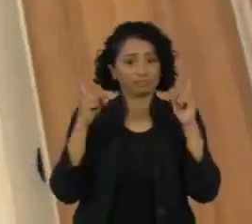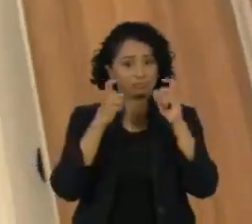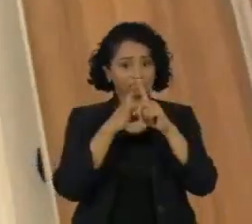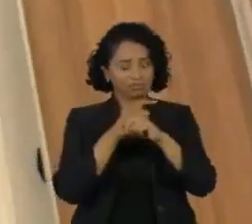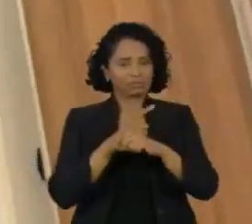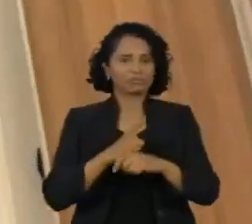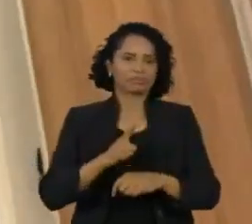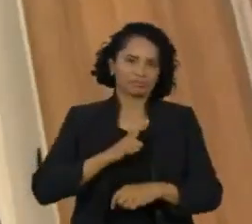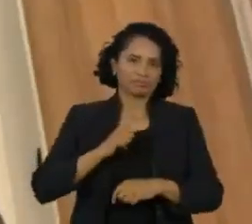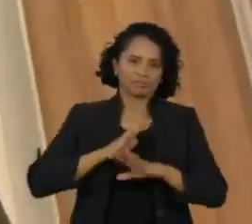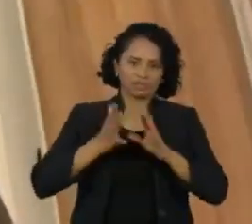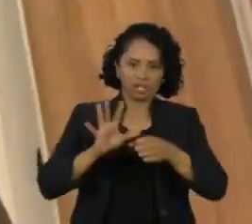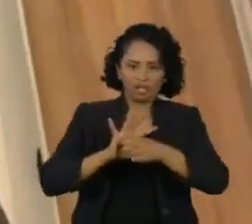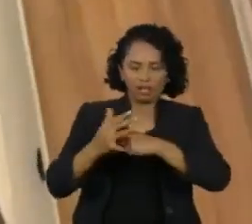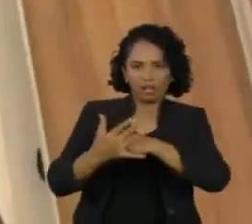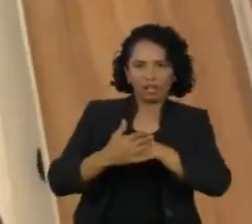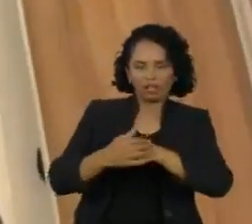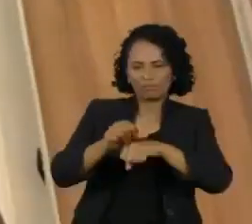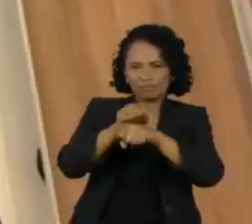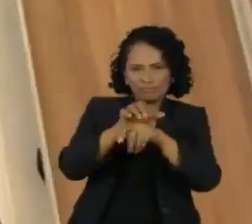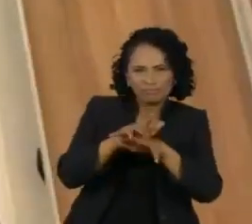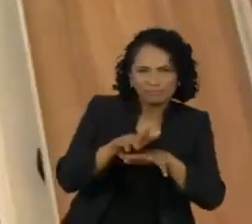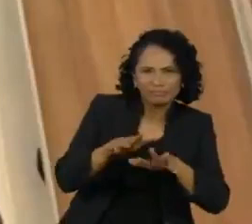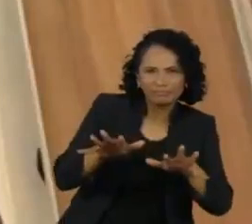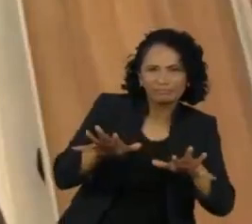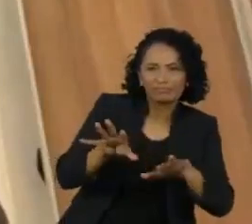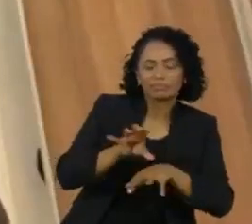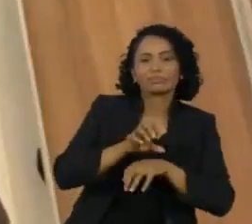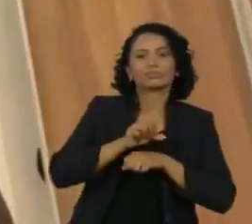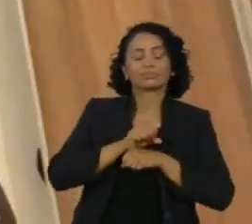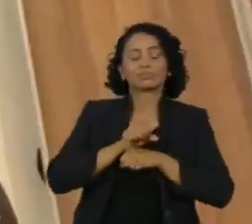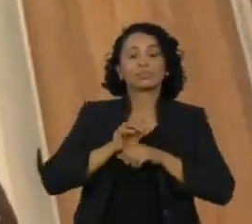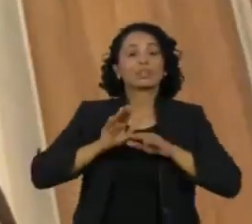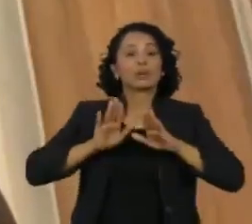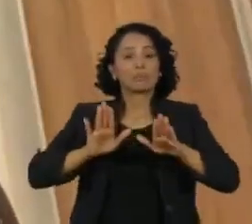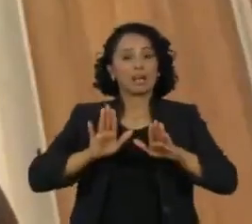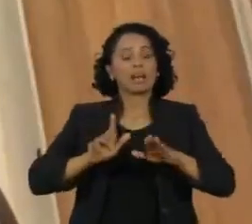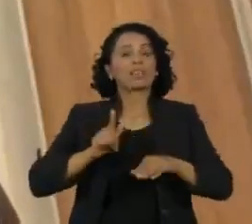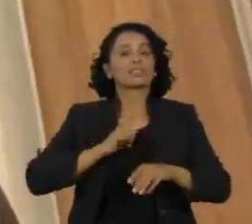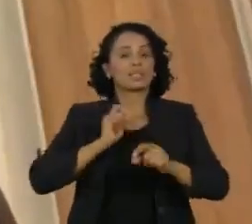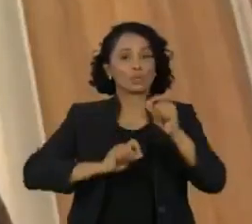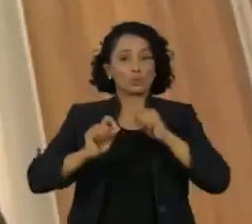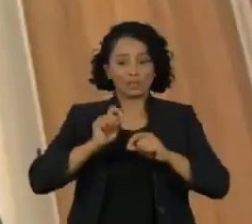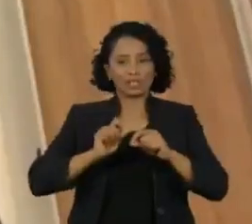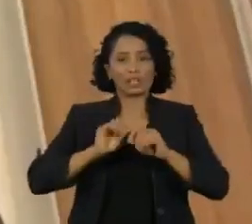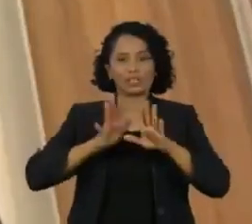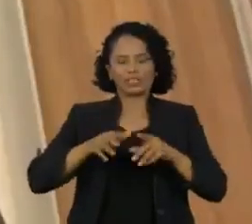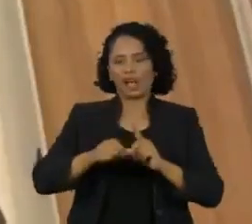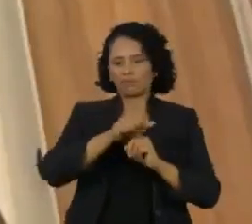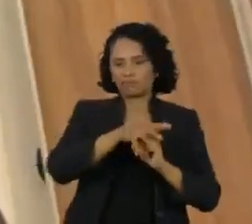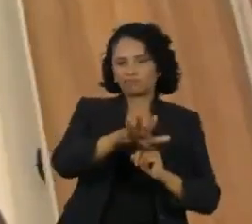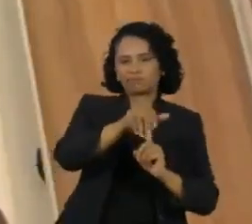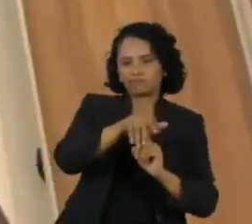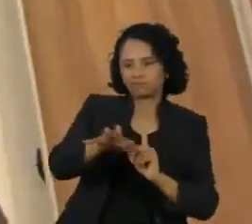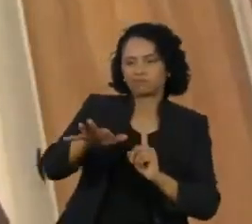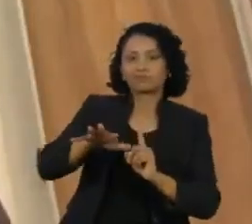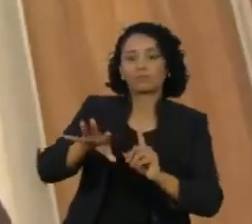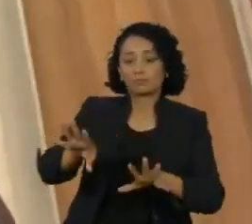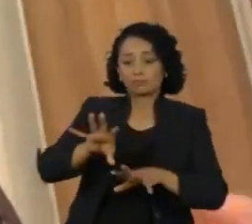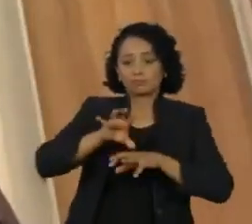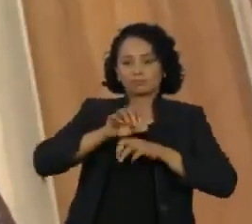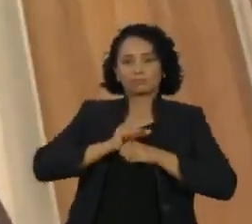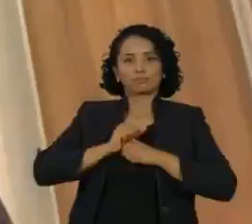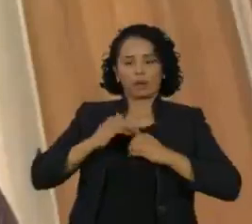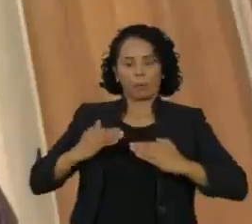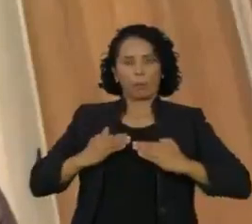direta quanto indireta, né? Acho que o mais importante é que a Covid-19 ela afeta muitos pulmões, né? Podendo evoluir para doenças graves,